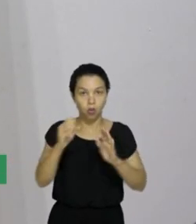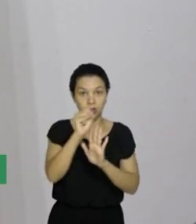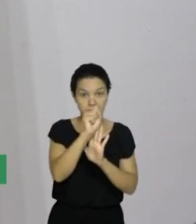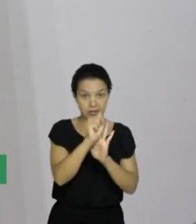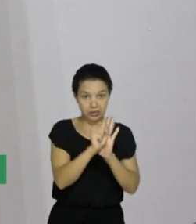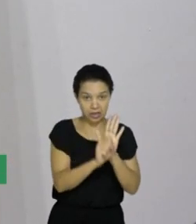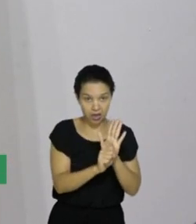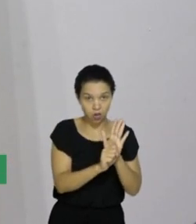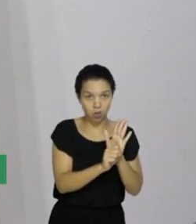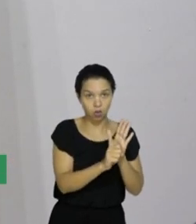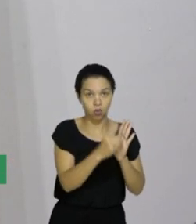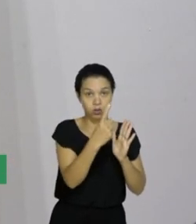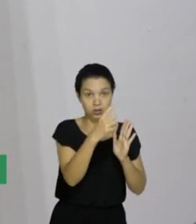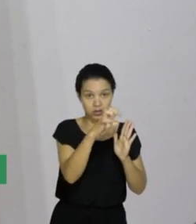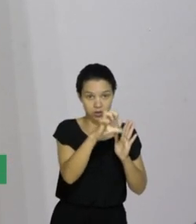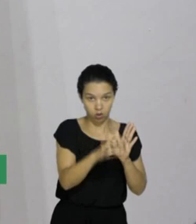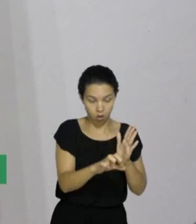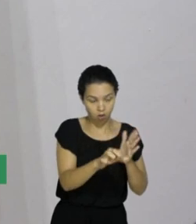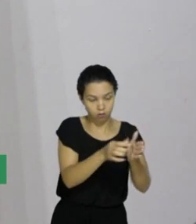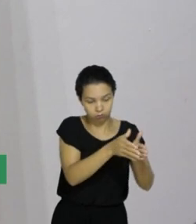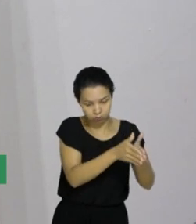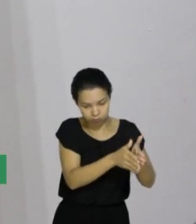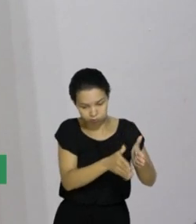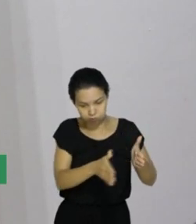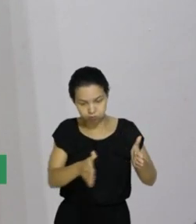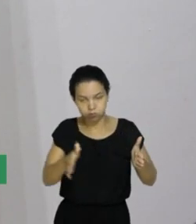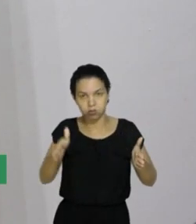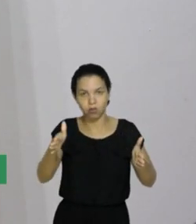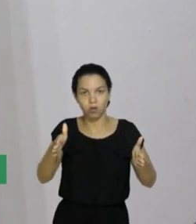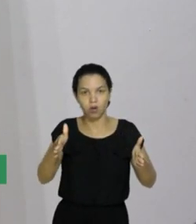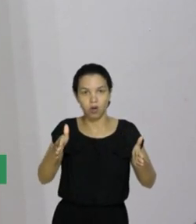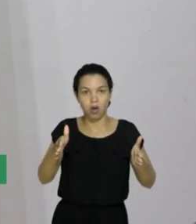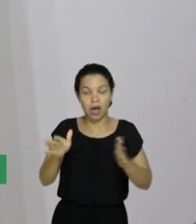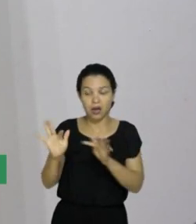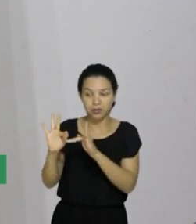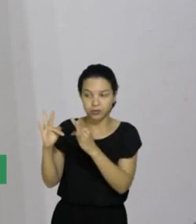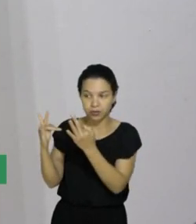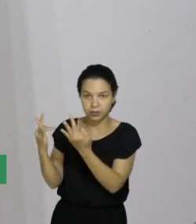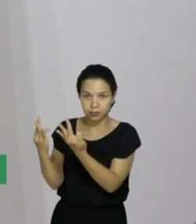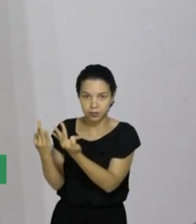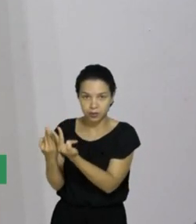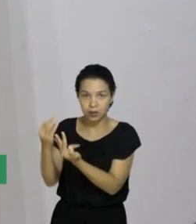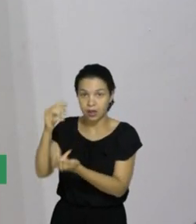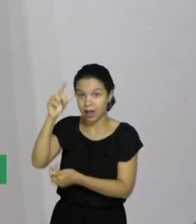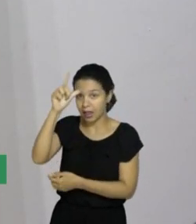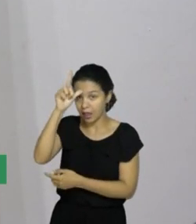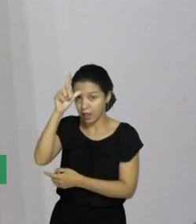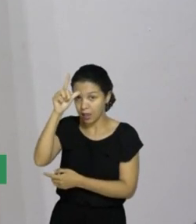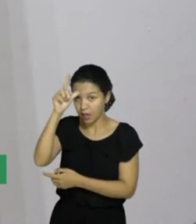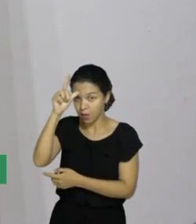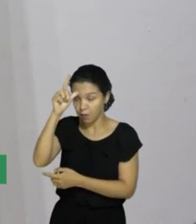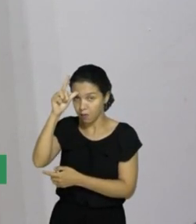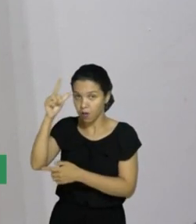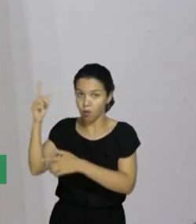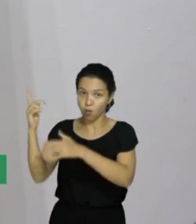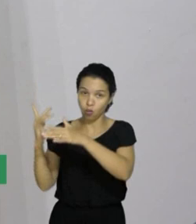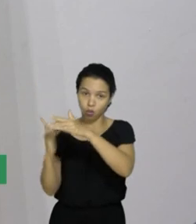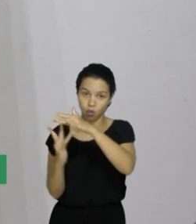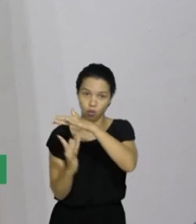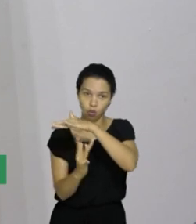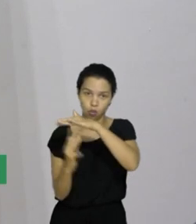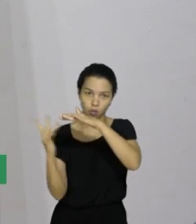chegaram as primeiras famílias com os imigrantes alemães vierem em maior parte